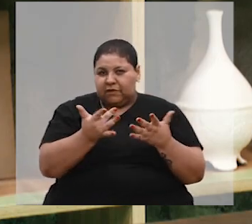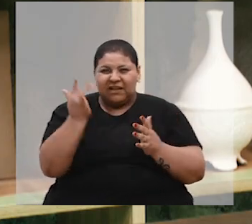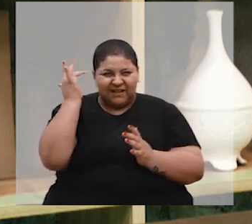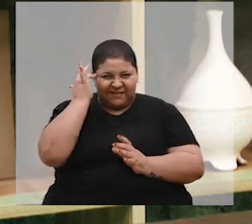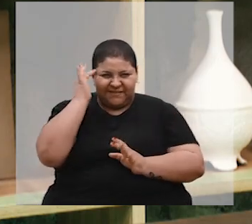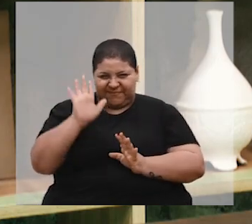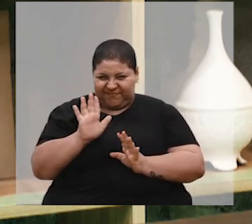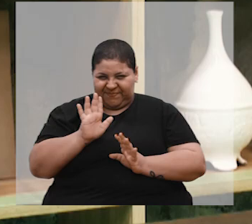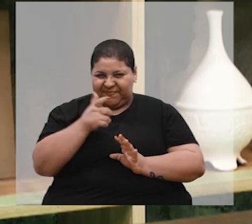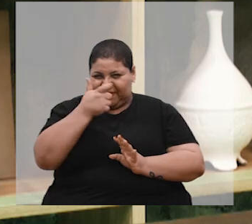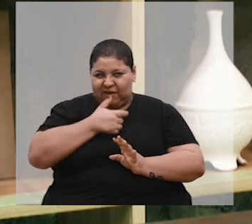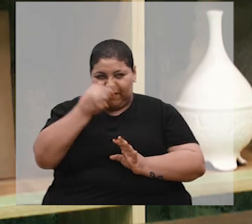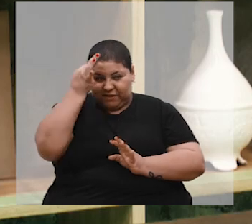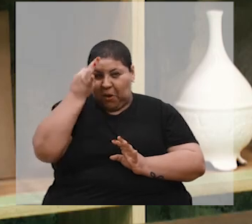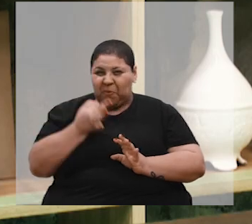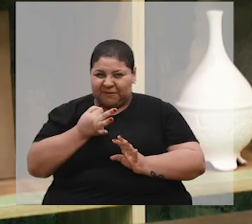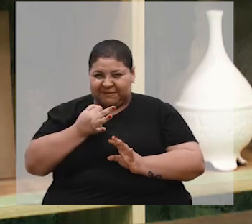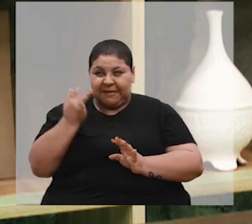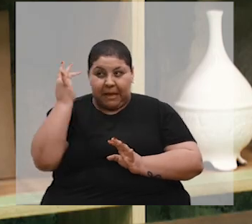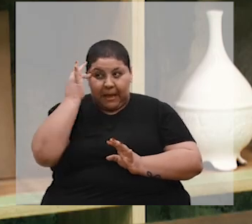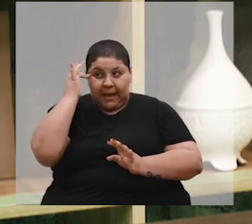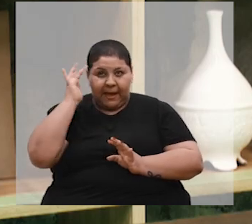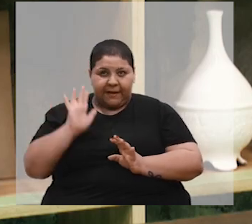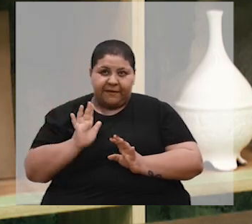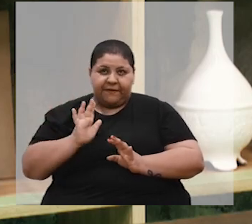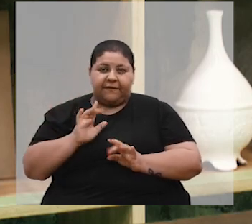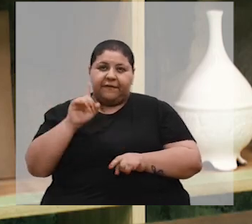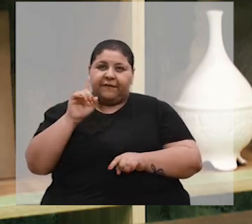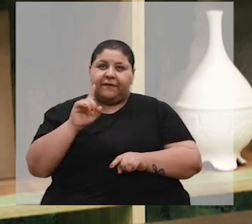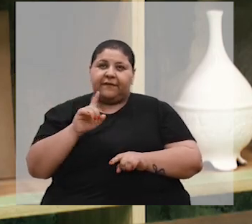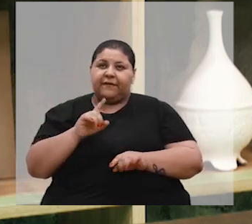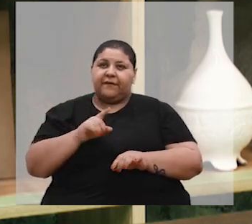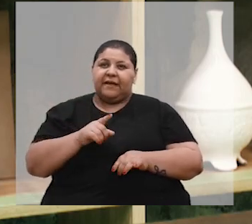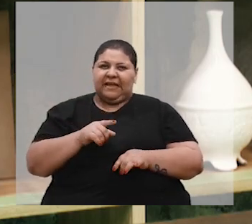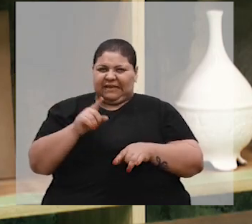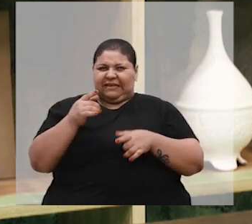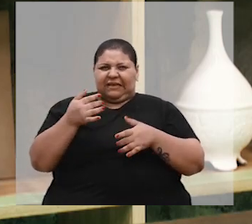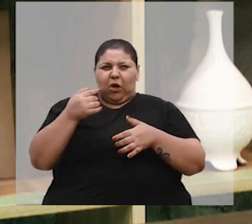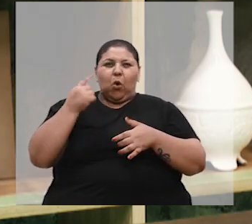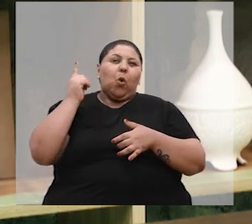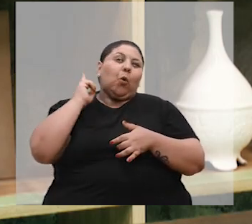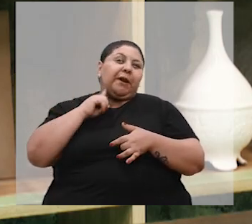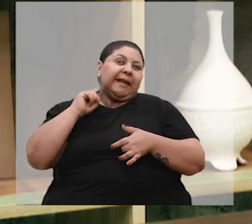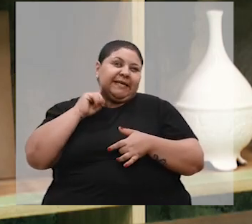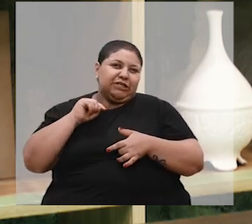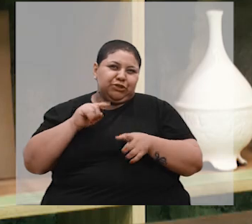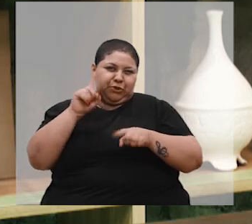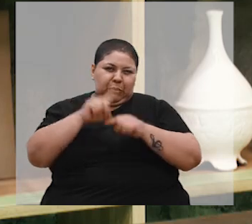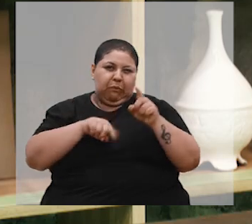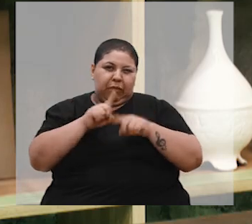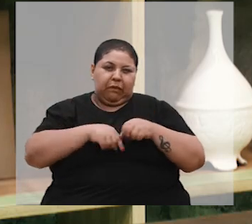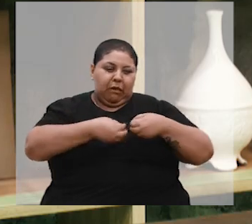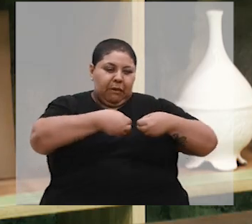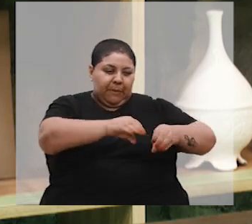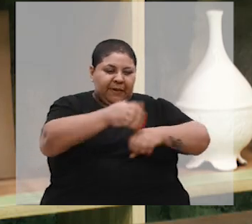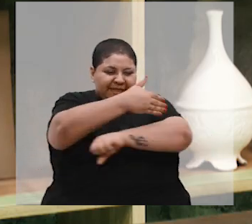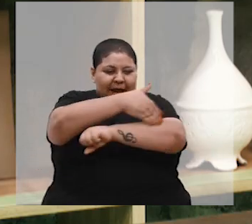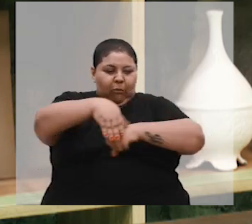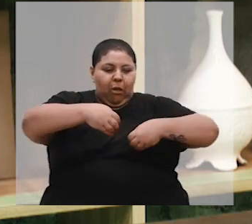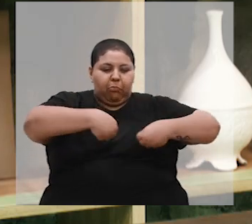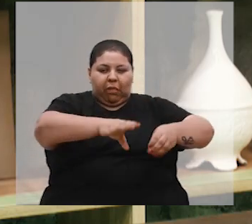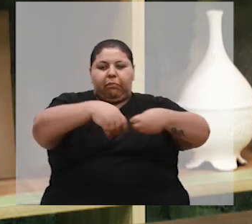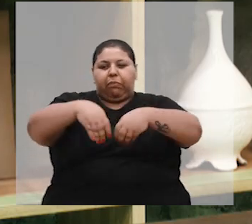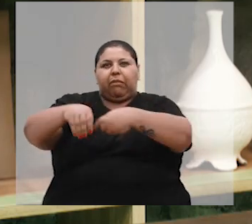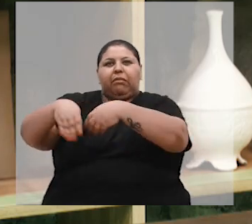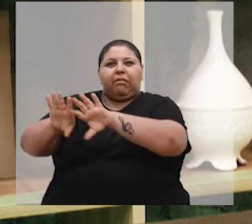a consciência vai amadurecendo também, que é em relação aos materiais jogados na rua, na frente de sessões eleitorais, enfim, que